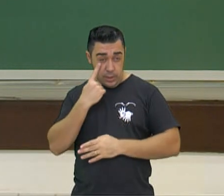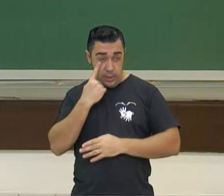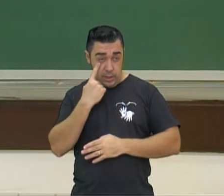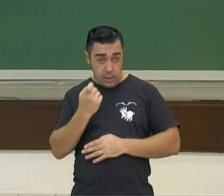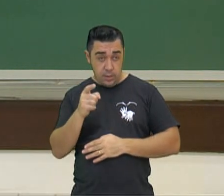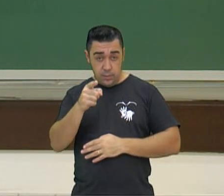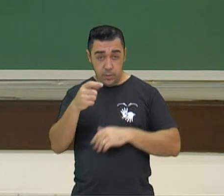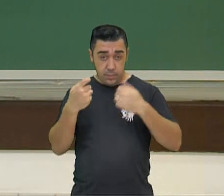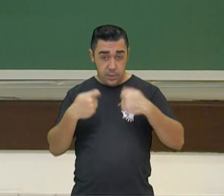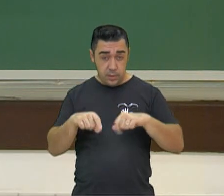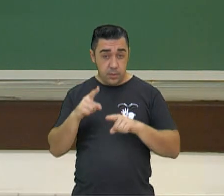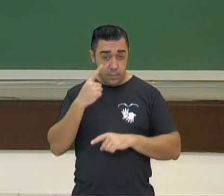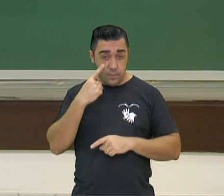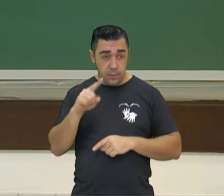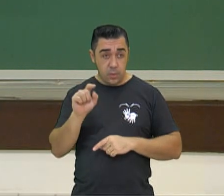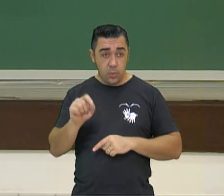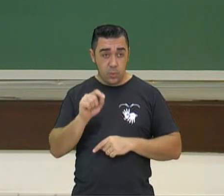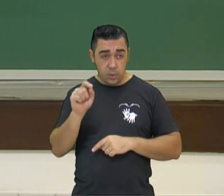que ver,